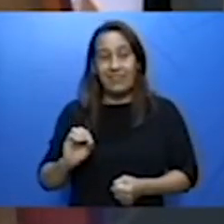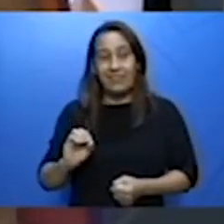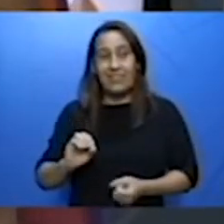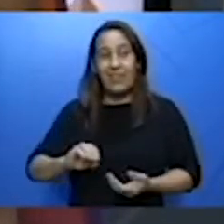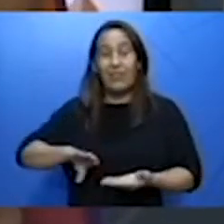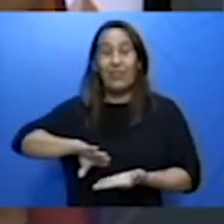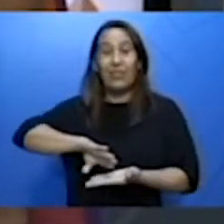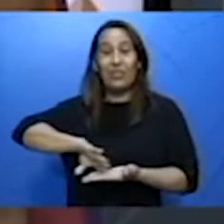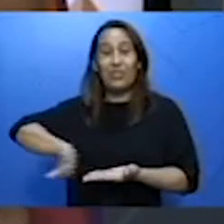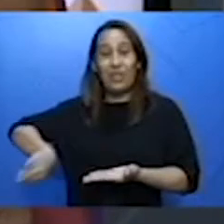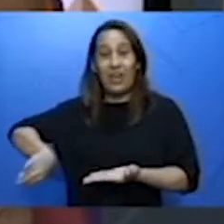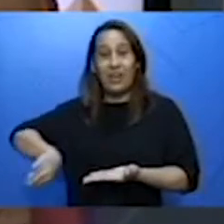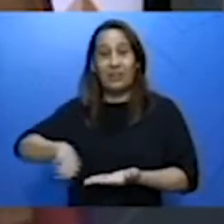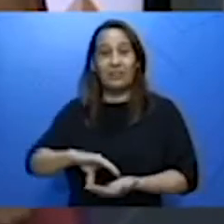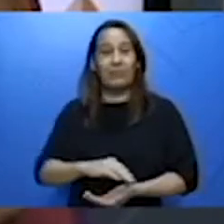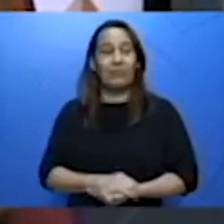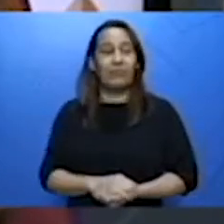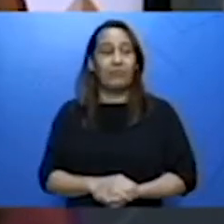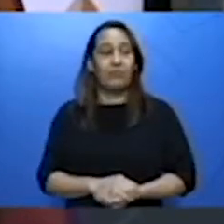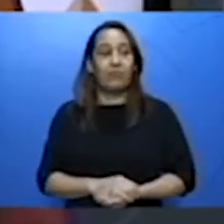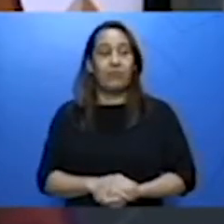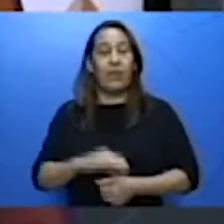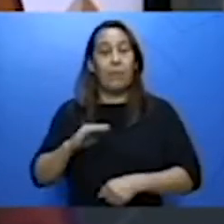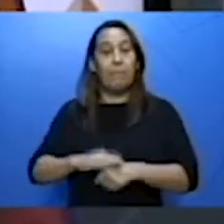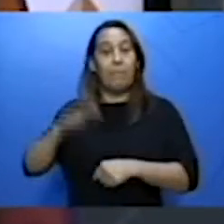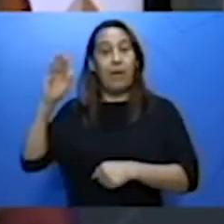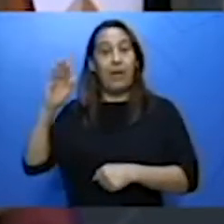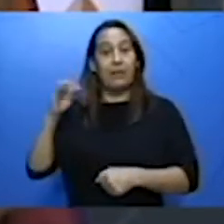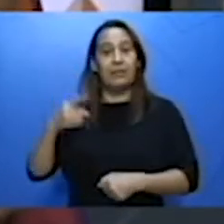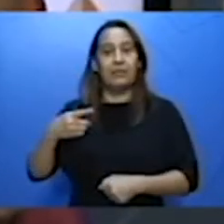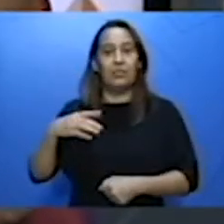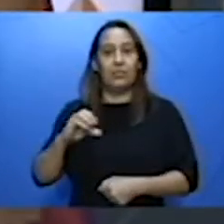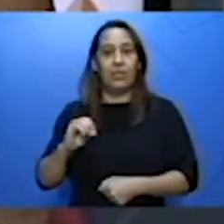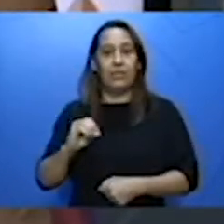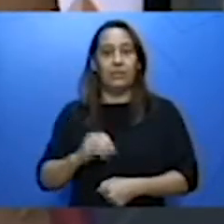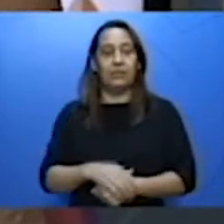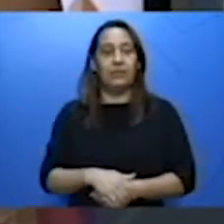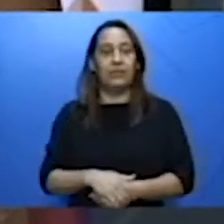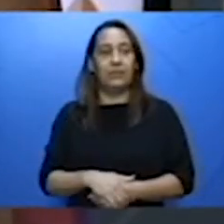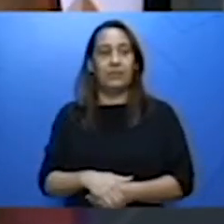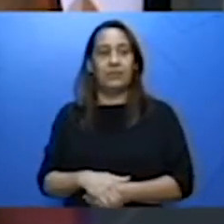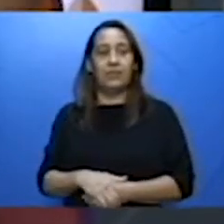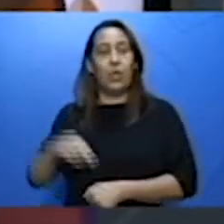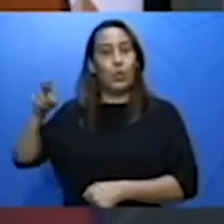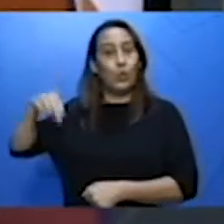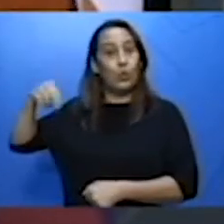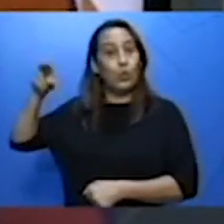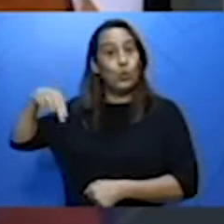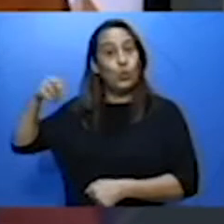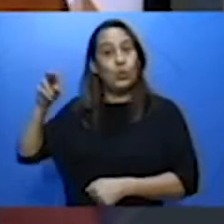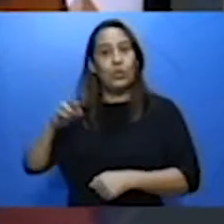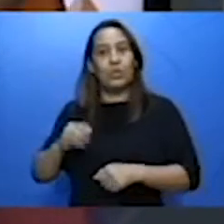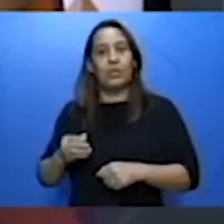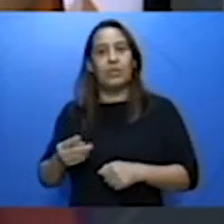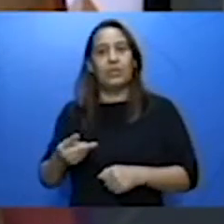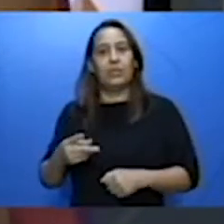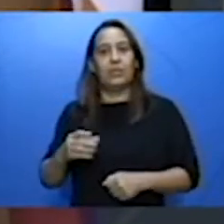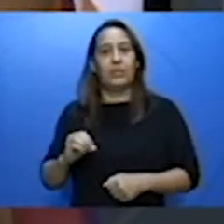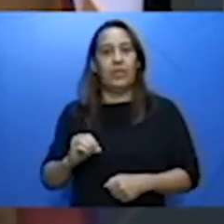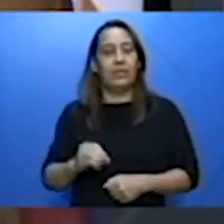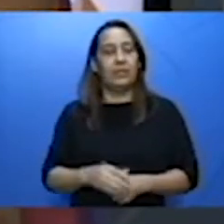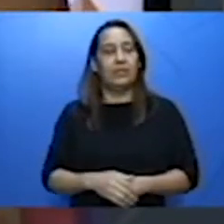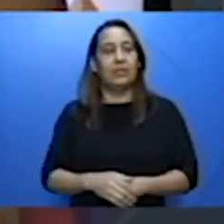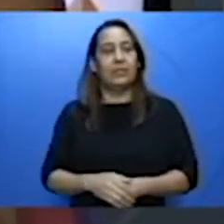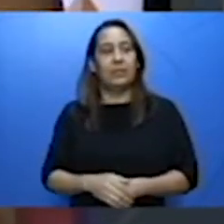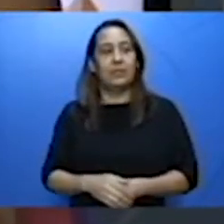Essas unidades aqui, elas passaram de 10, lembra? Nunca 10? Então, eu também tenho que decompor